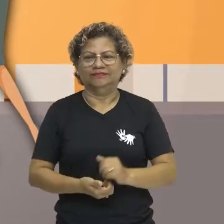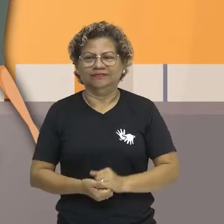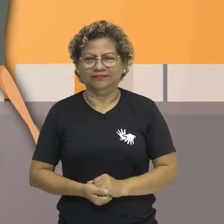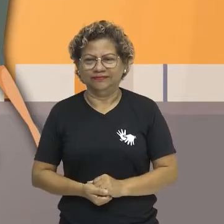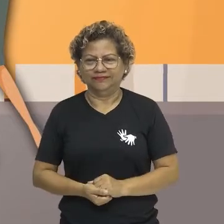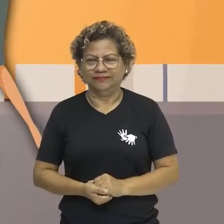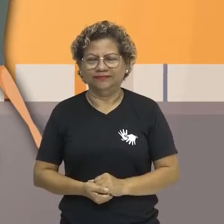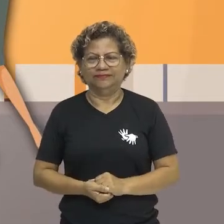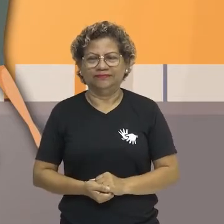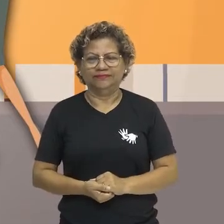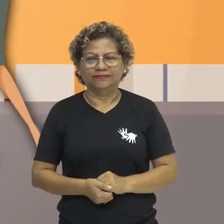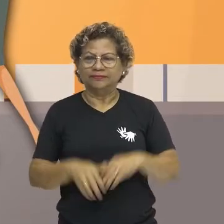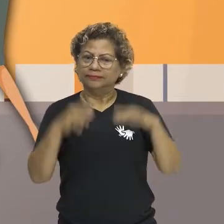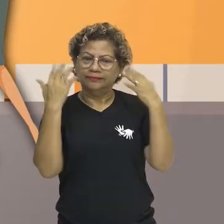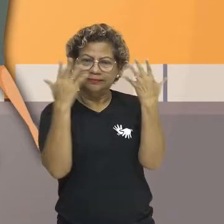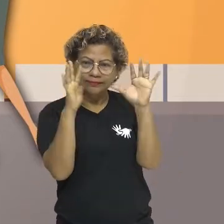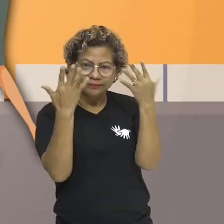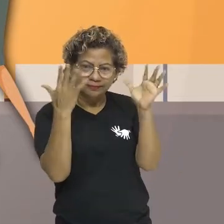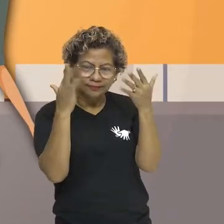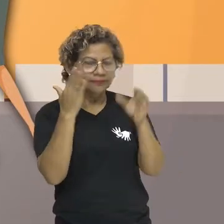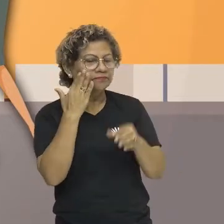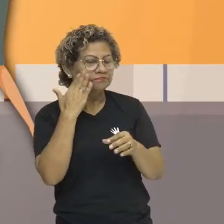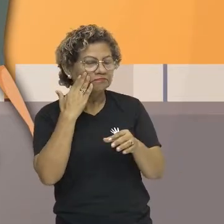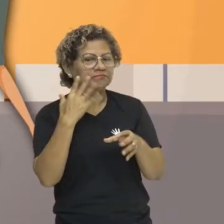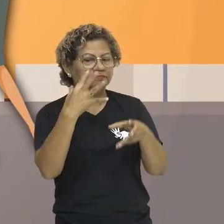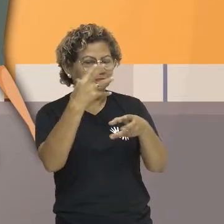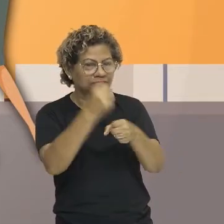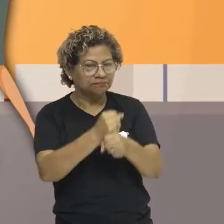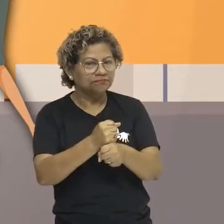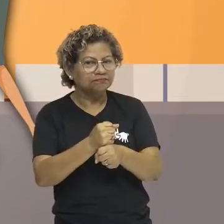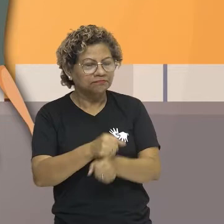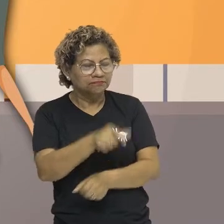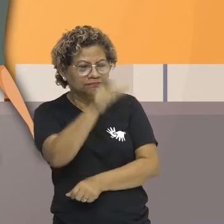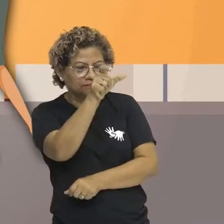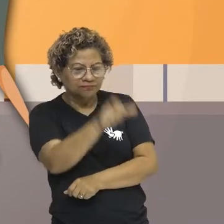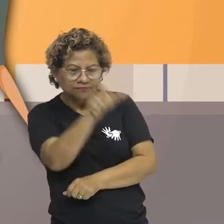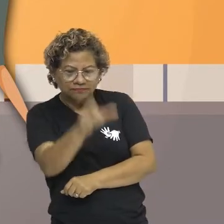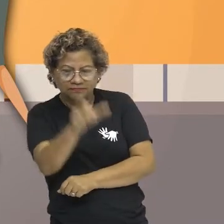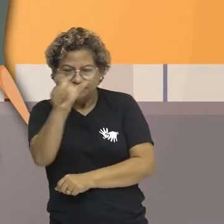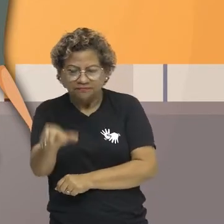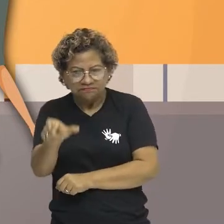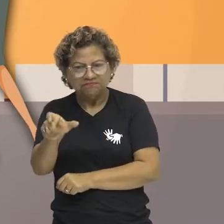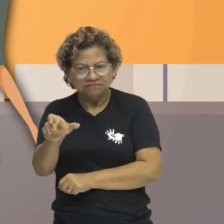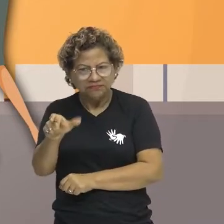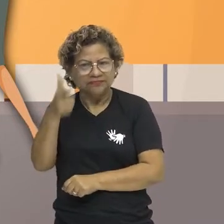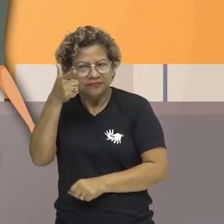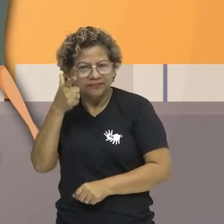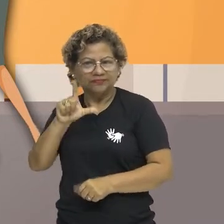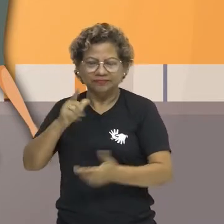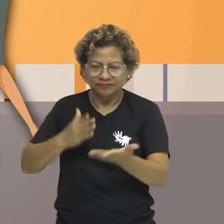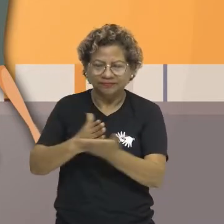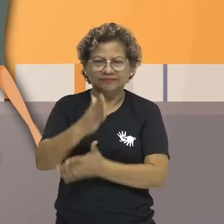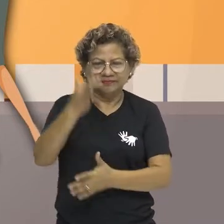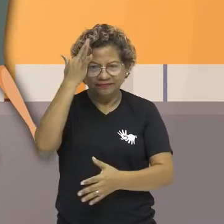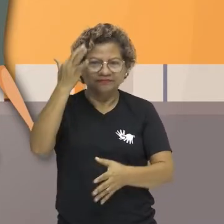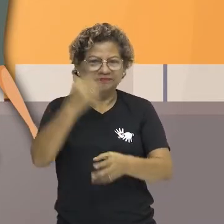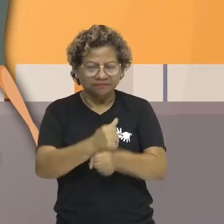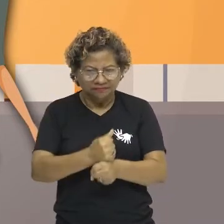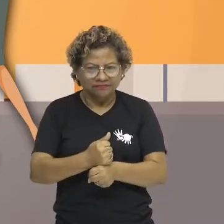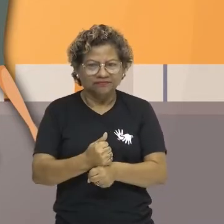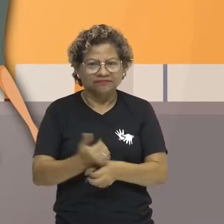Parabéns! Eu vi a nota de vocês e percebi que vocês fizeram a maior força para passar em física neste